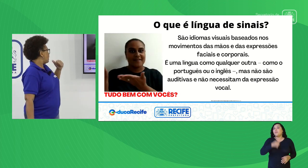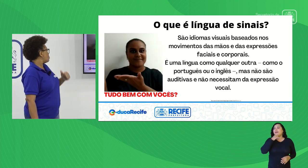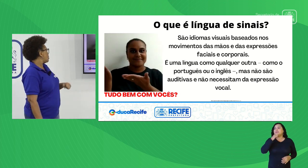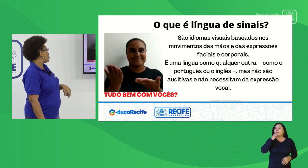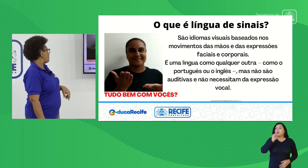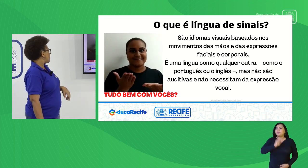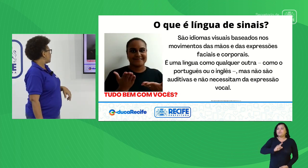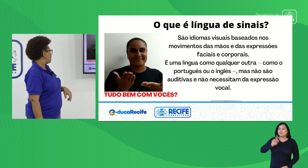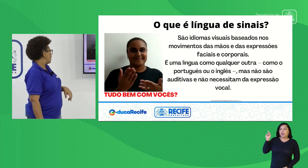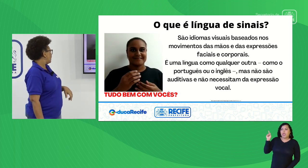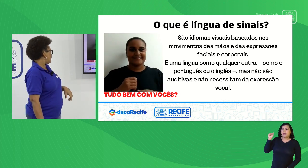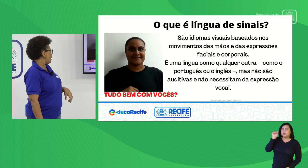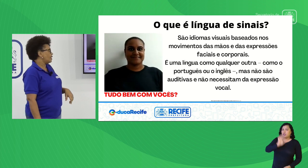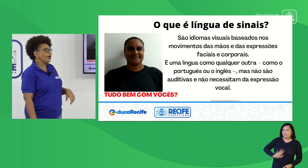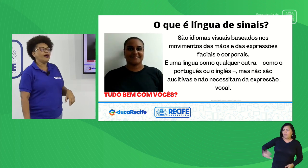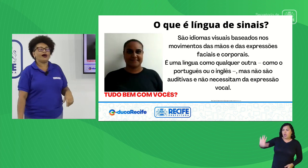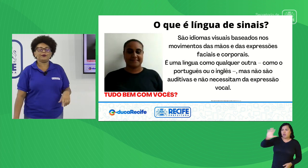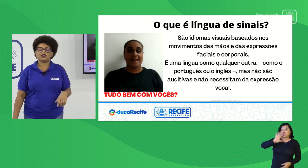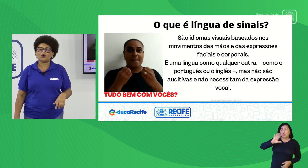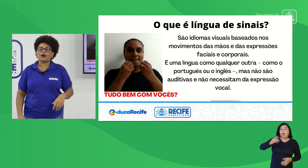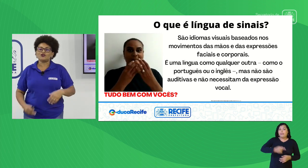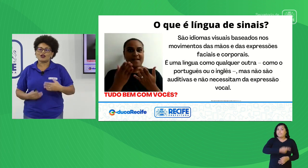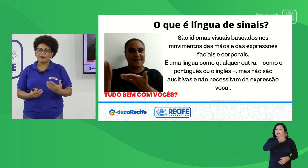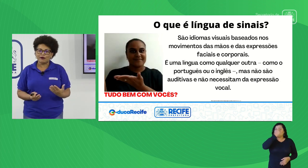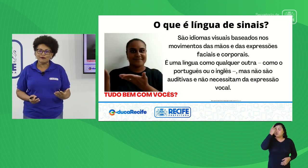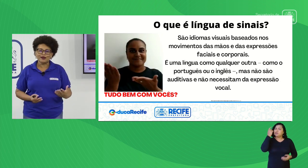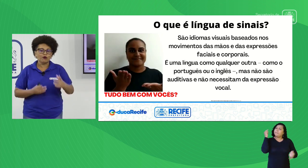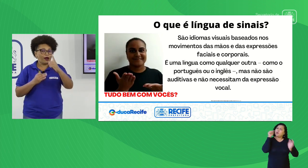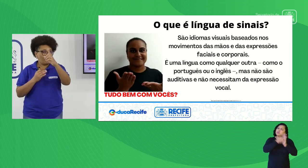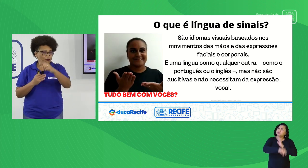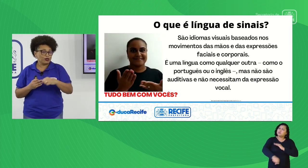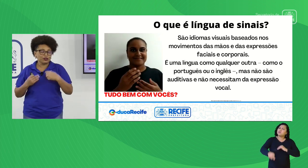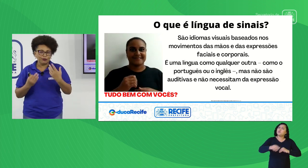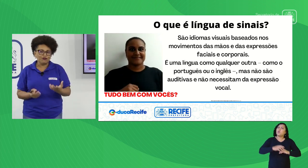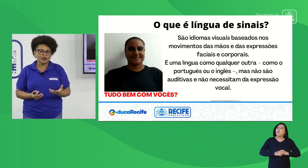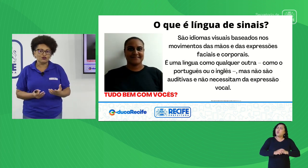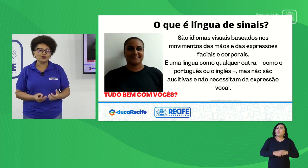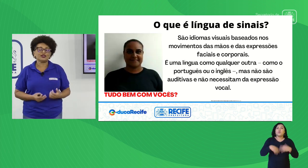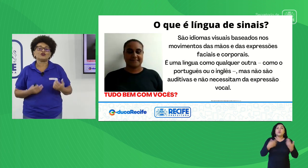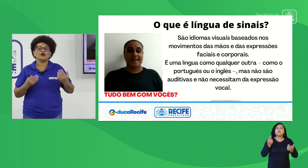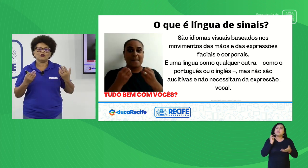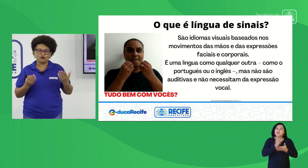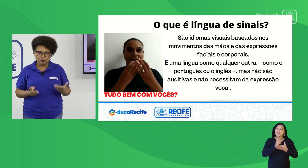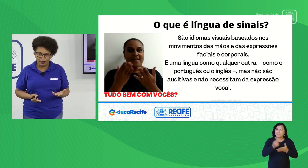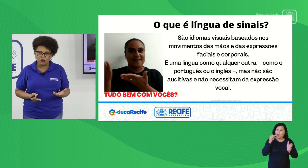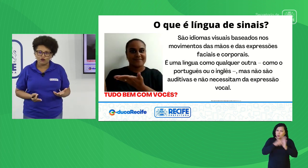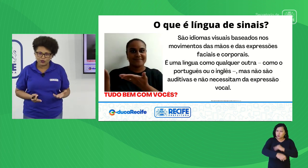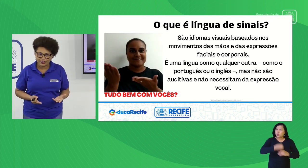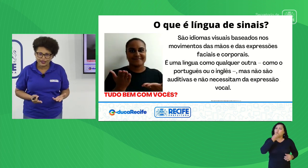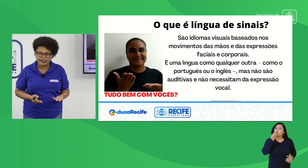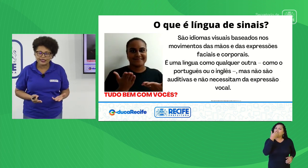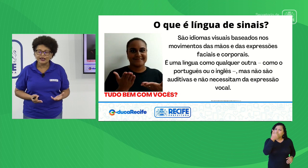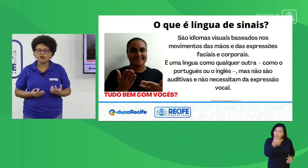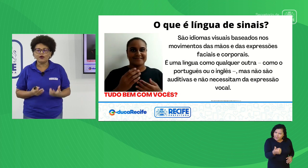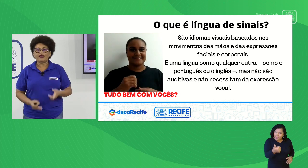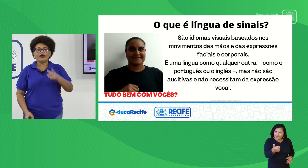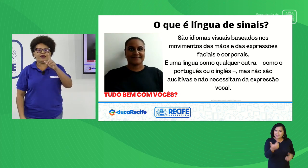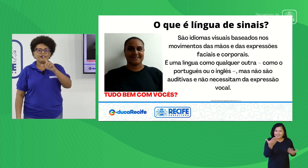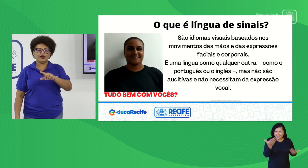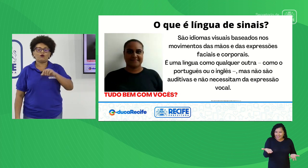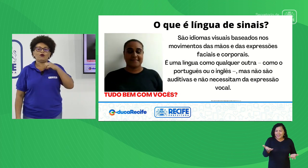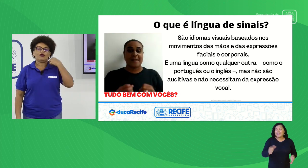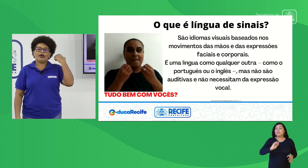essa imagem que está aparecendo aí na tela, a pessoa está perguntando, o que eu sempre faço com vocês, tudo bem com vocês? Não